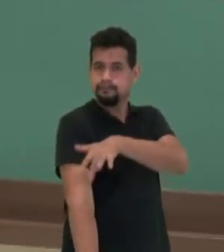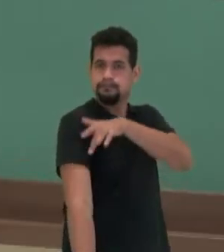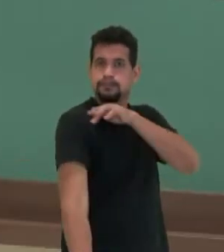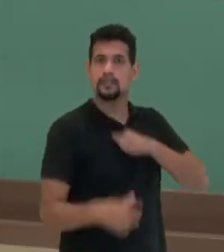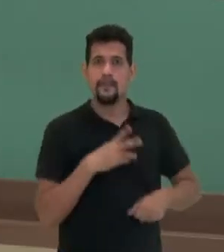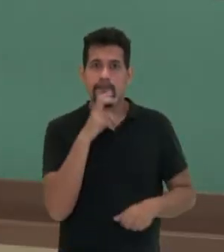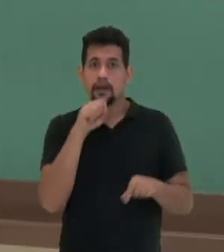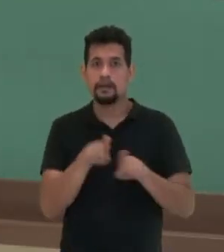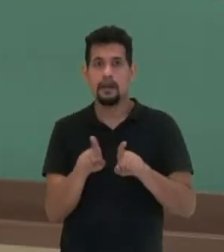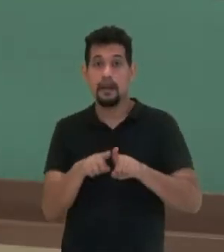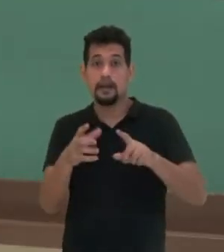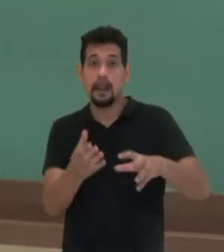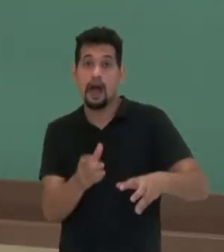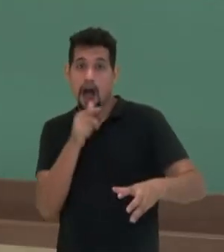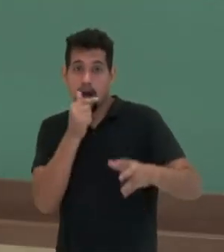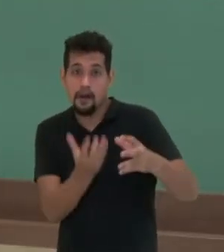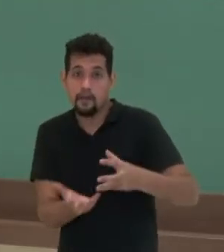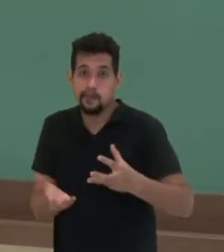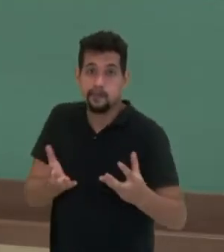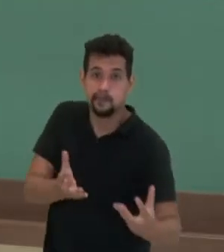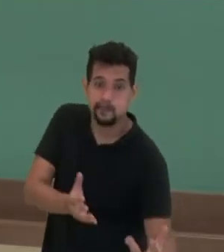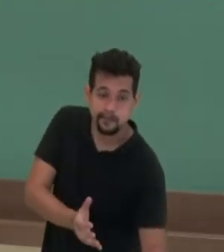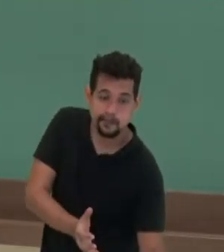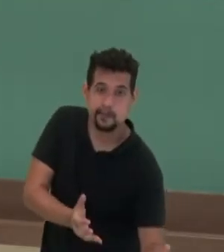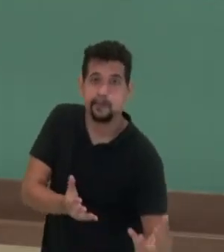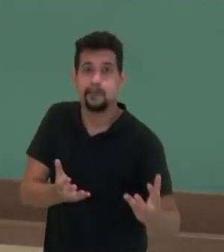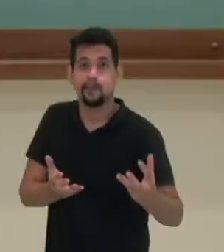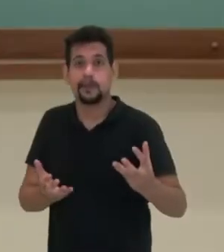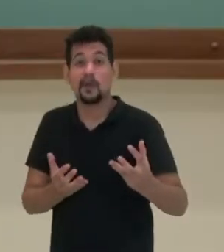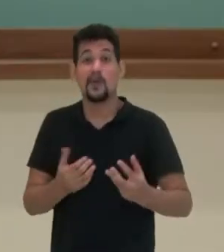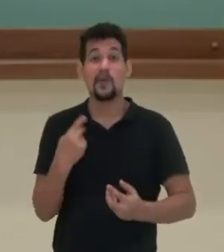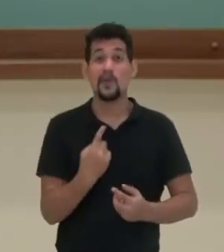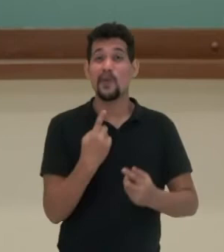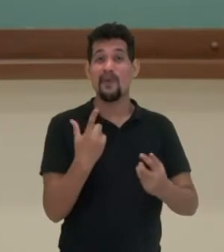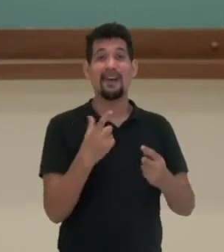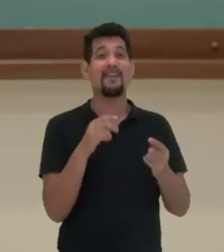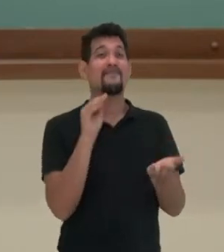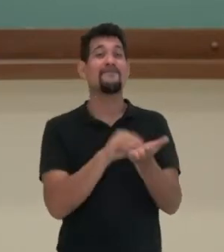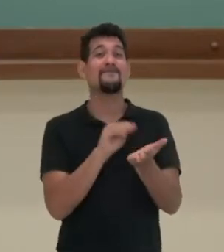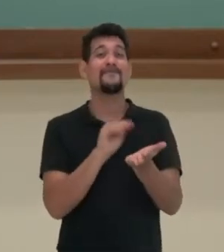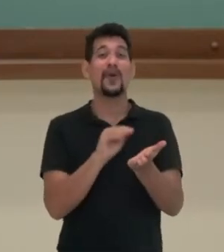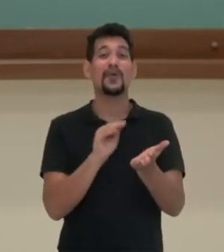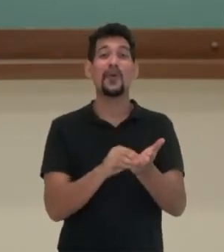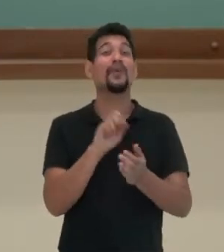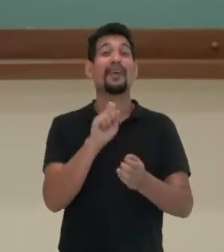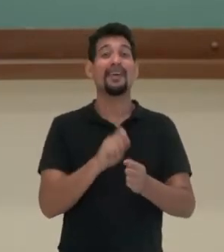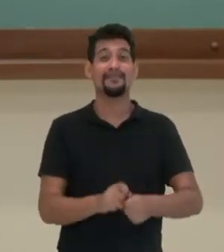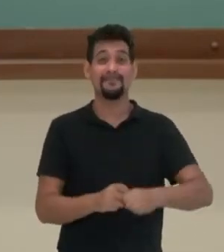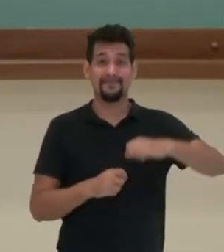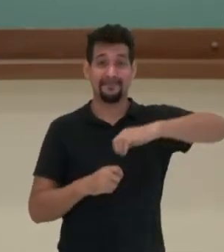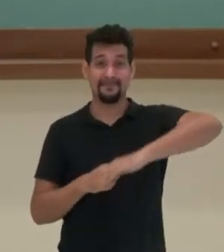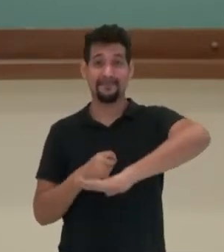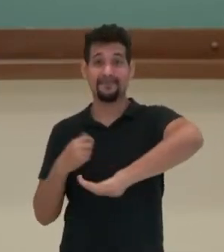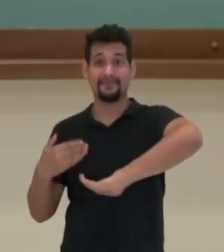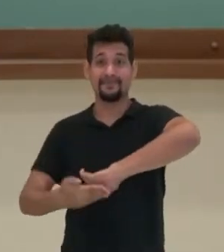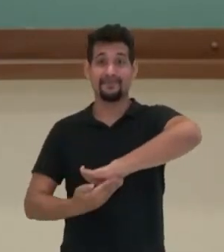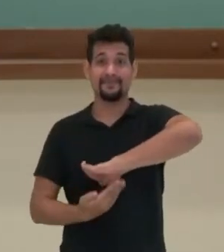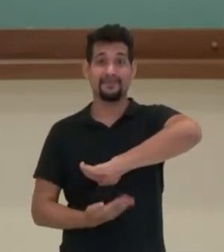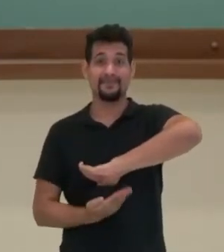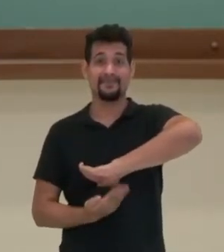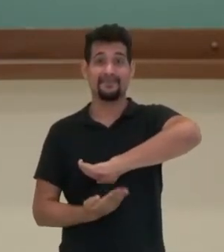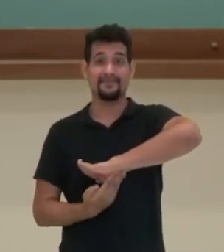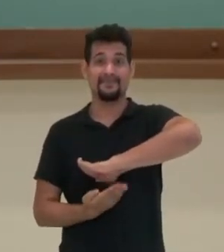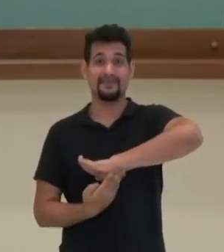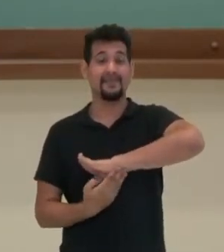ela mergulhou ele na água. E o único lugar que não molhou foi os calcanhares. Então, foi